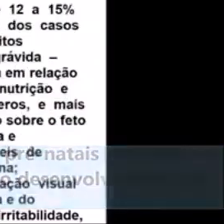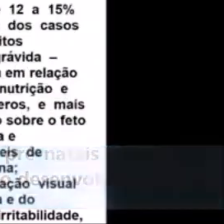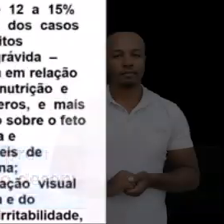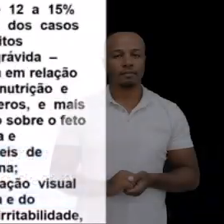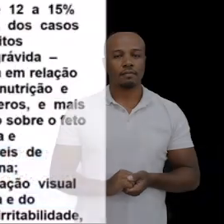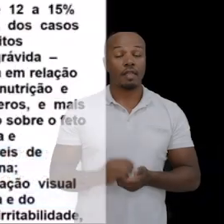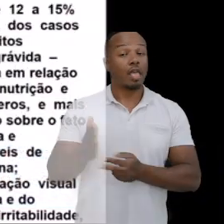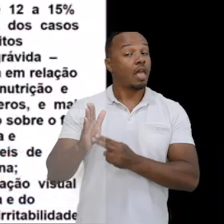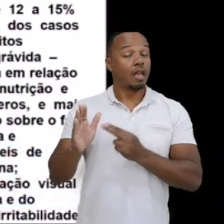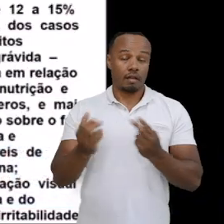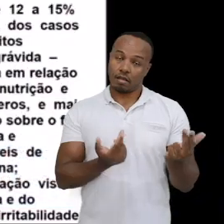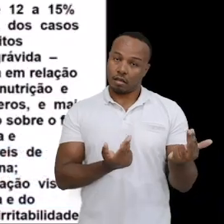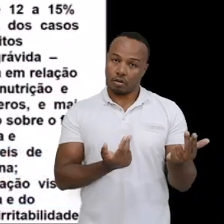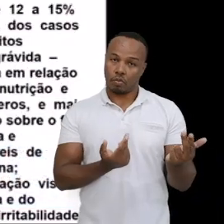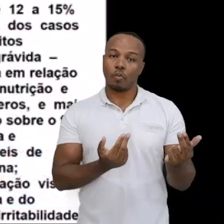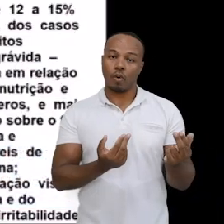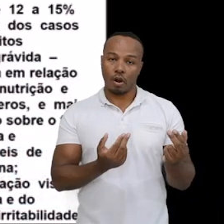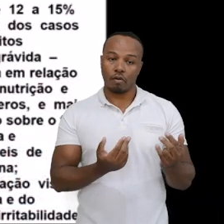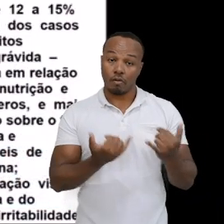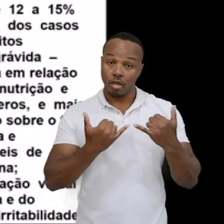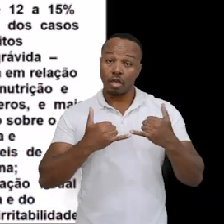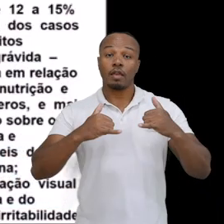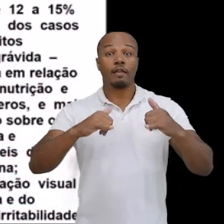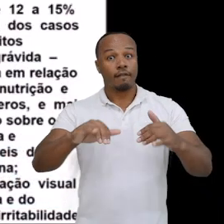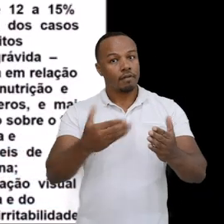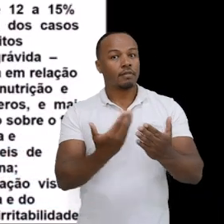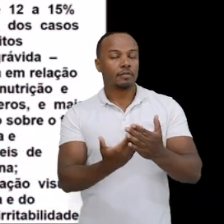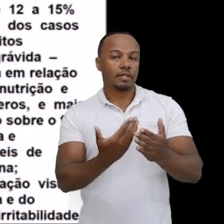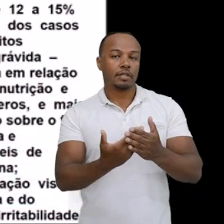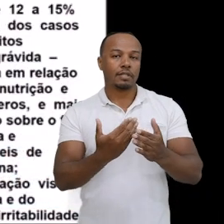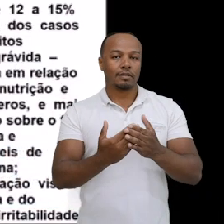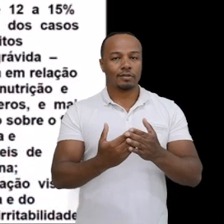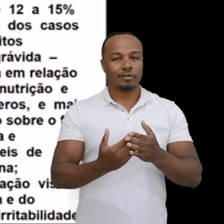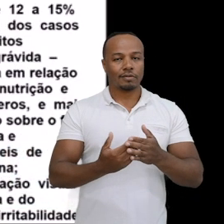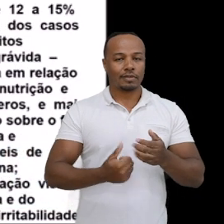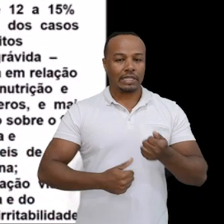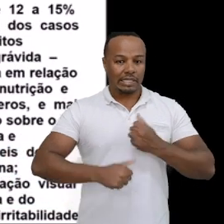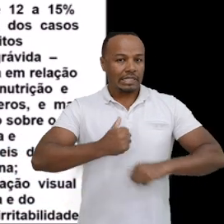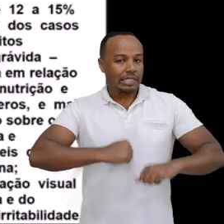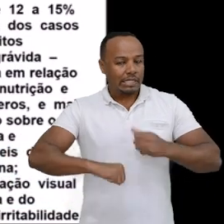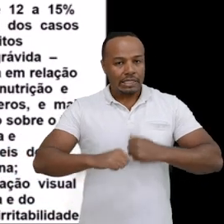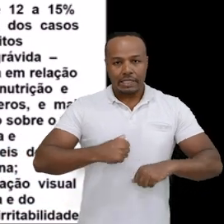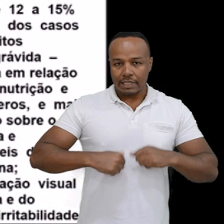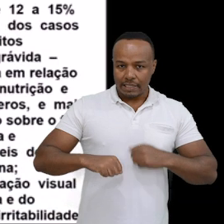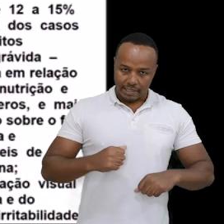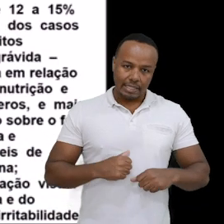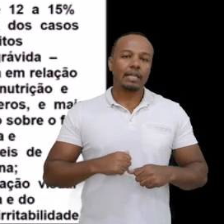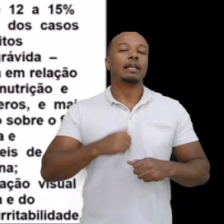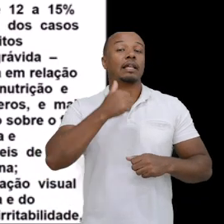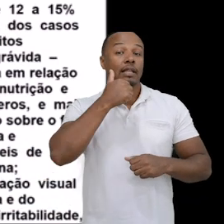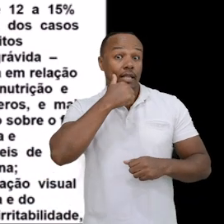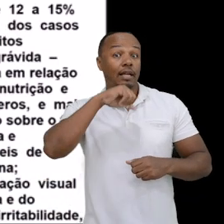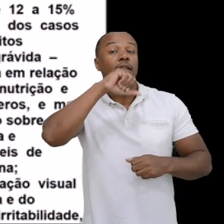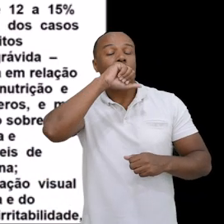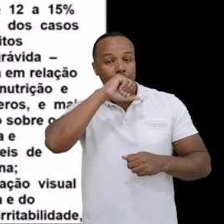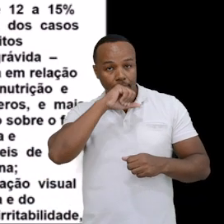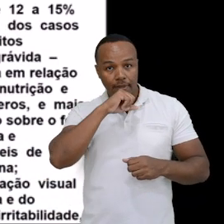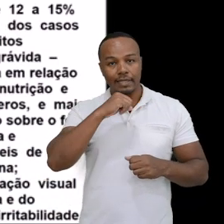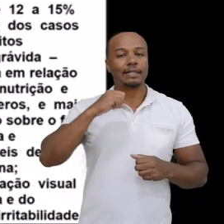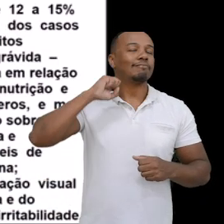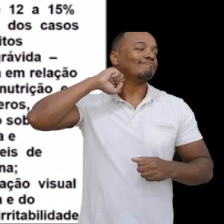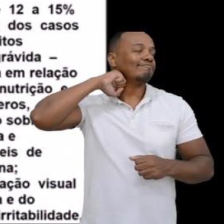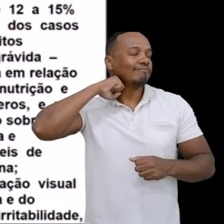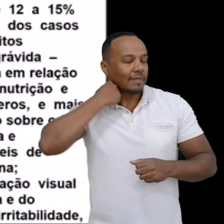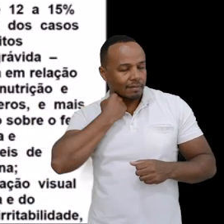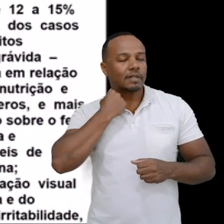Essa mesma autora cita estudos evidenciando que a ansiedade materna em níveis elevados, depressão